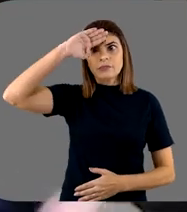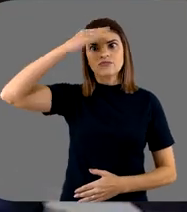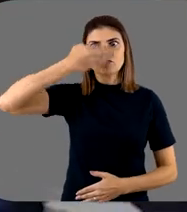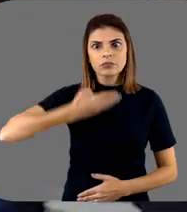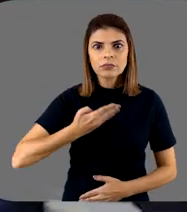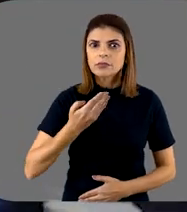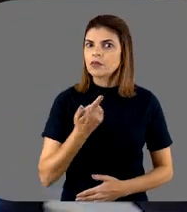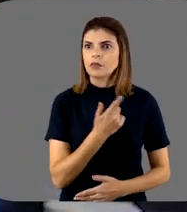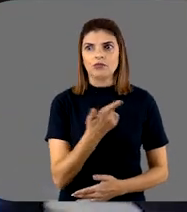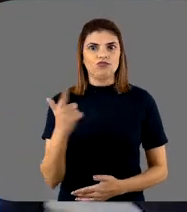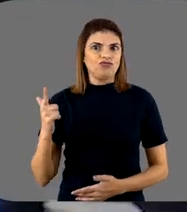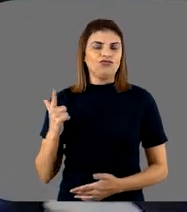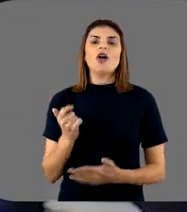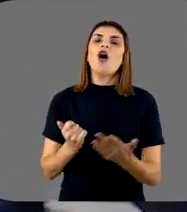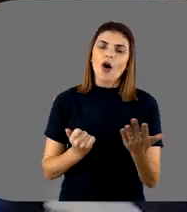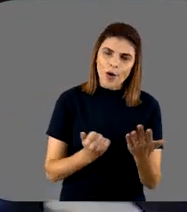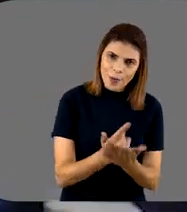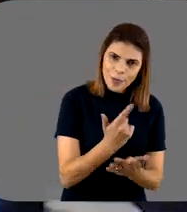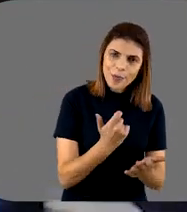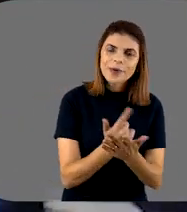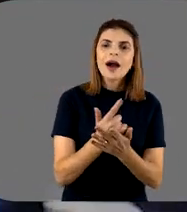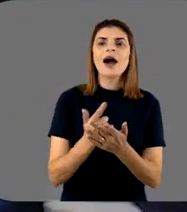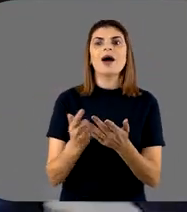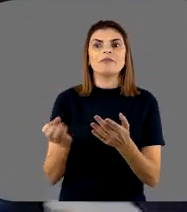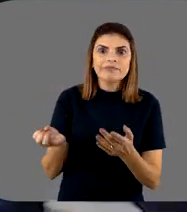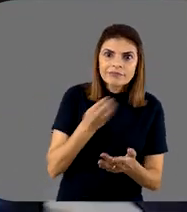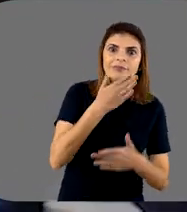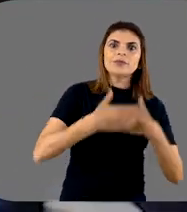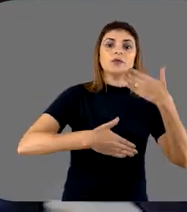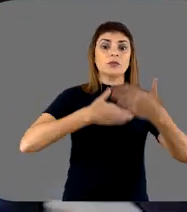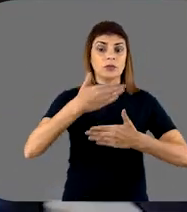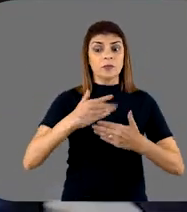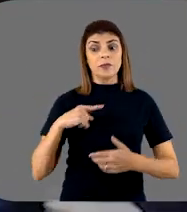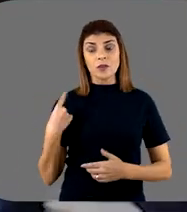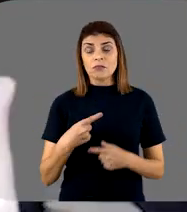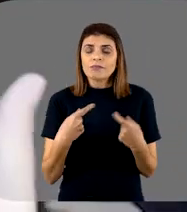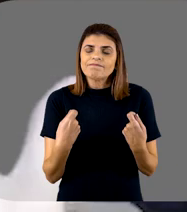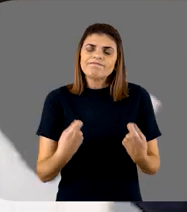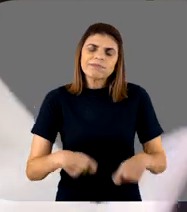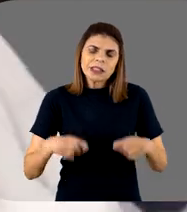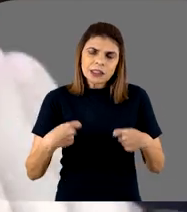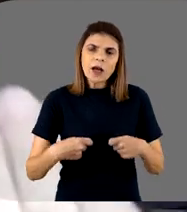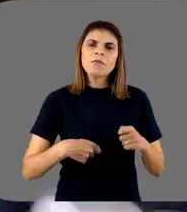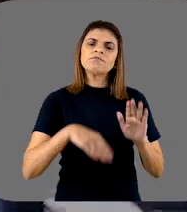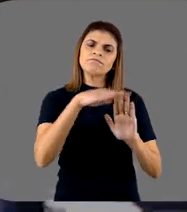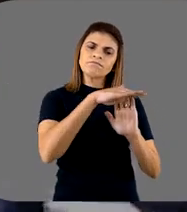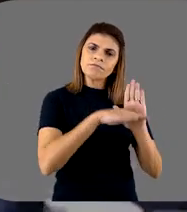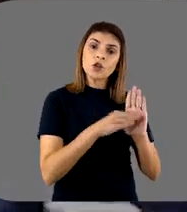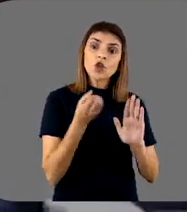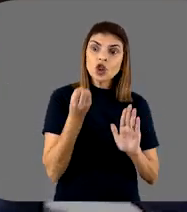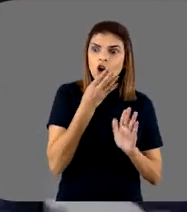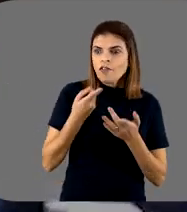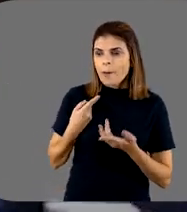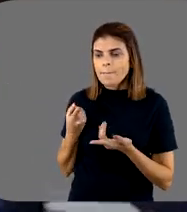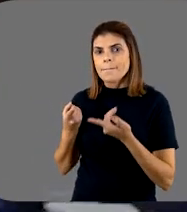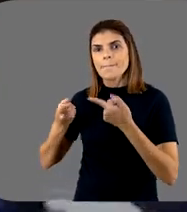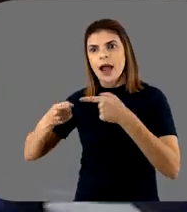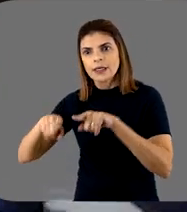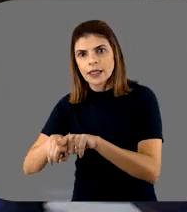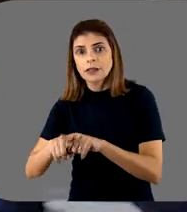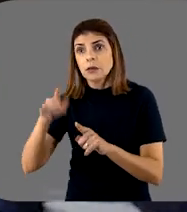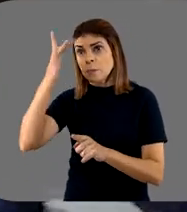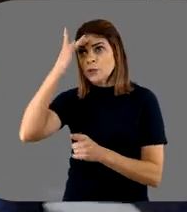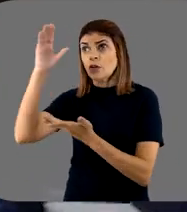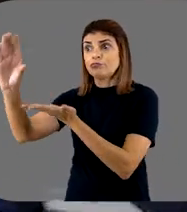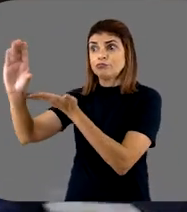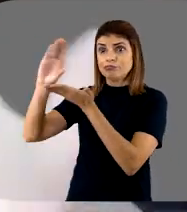Viseiras as Face Shields né Eh então assim a gente precisou estabelecer nova parcerias